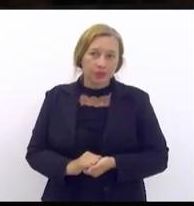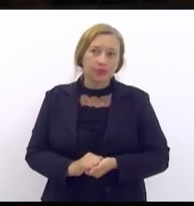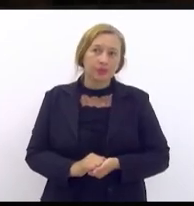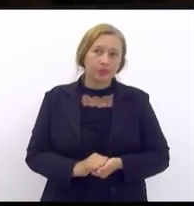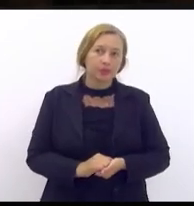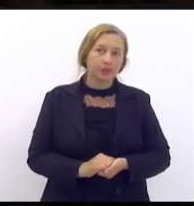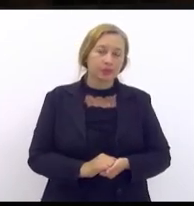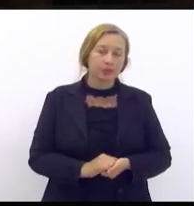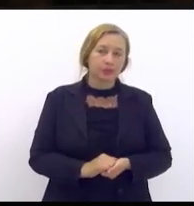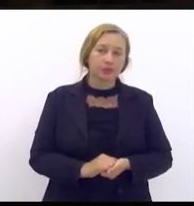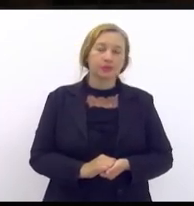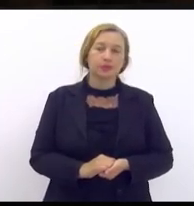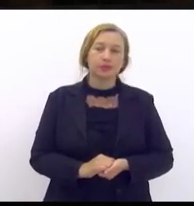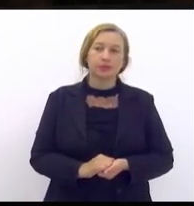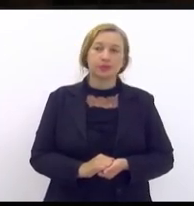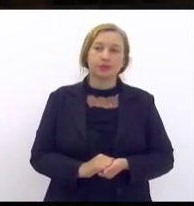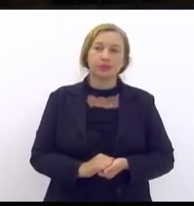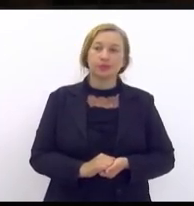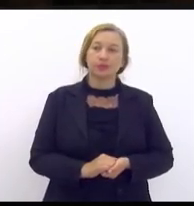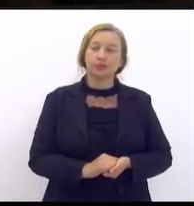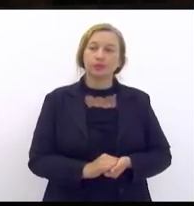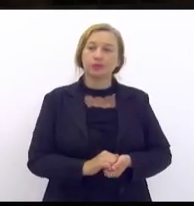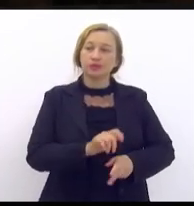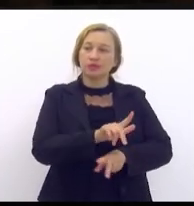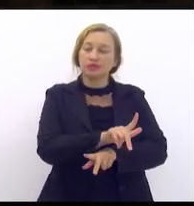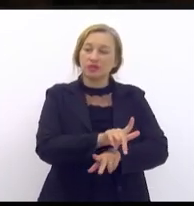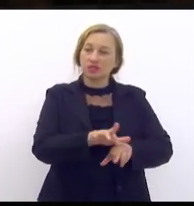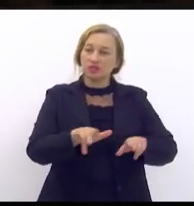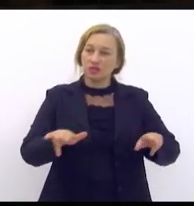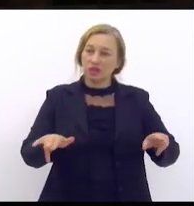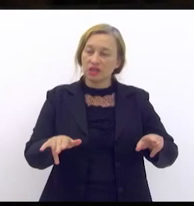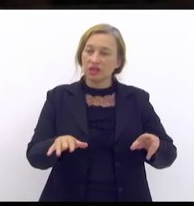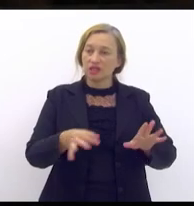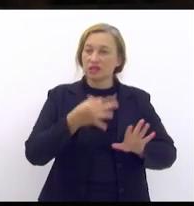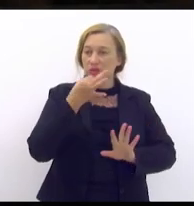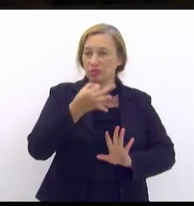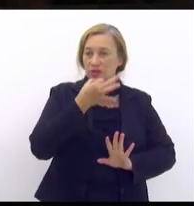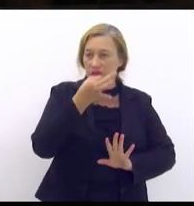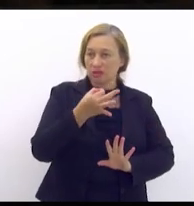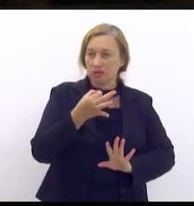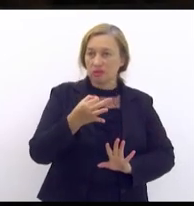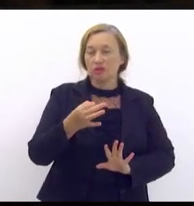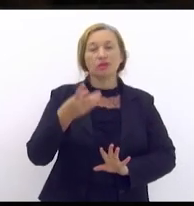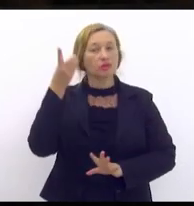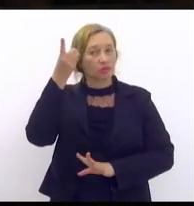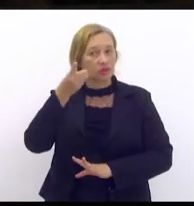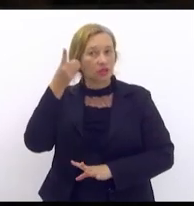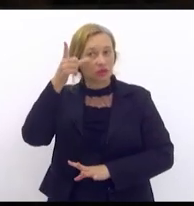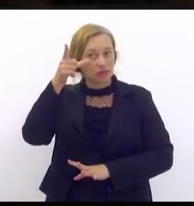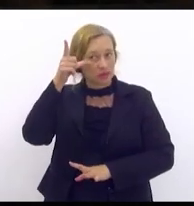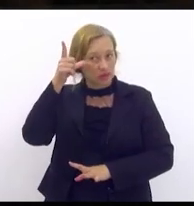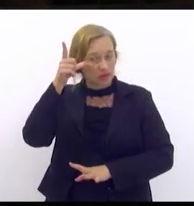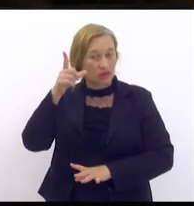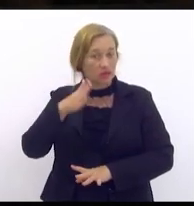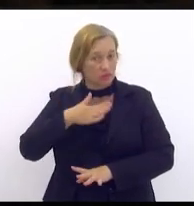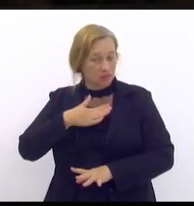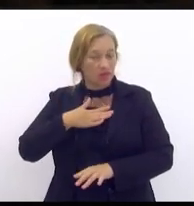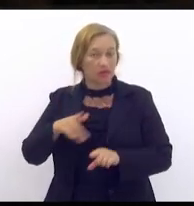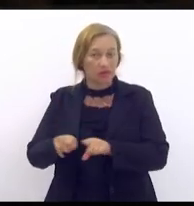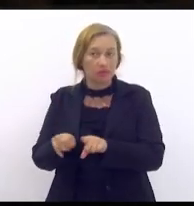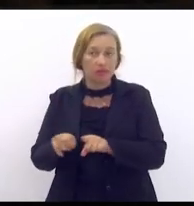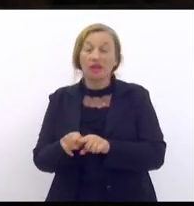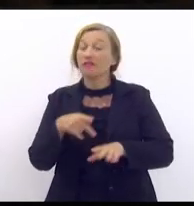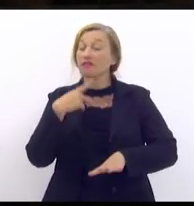muitos dissabores, tanto para a deputada Lucinha quanto para mim próprio. Porque